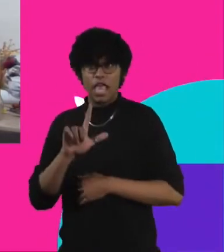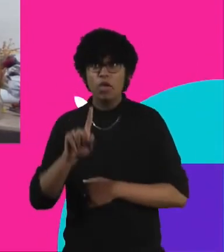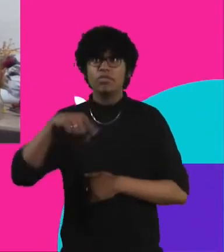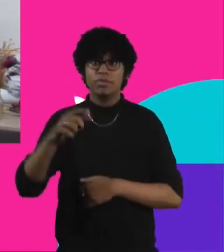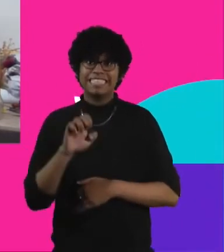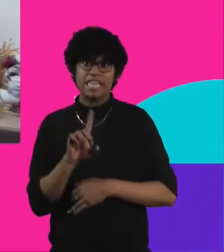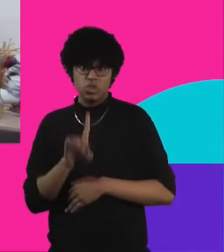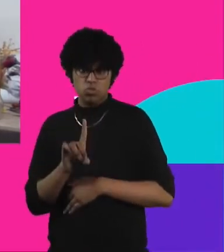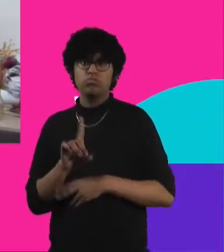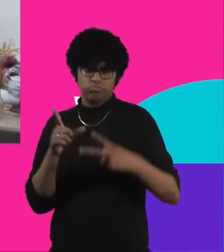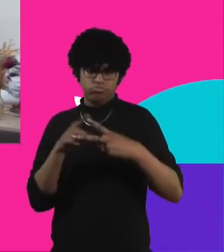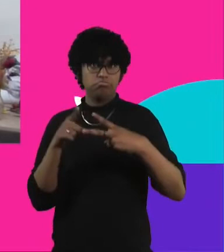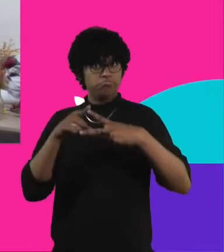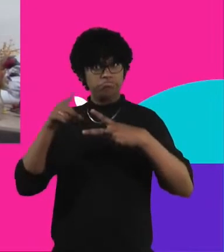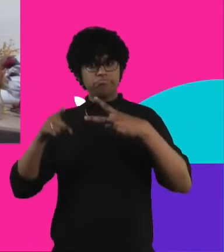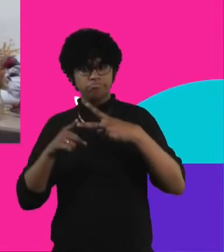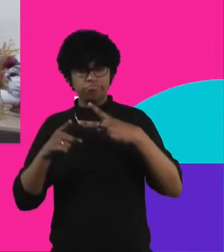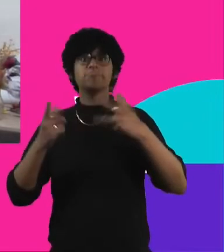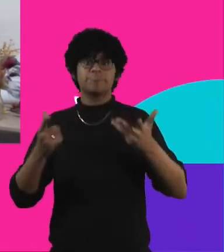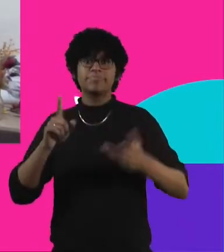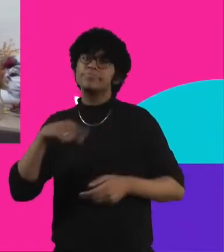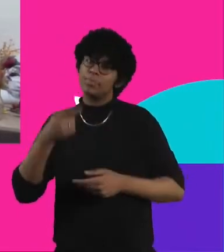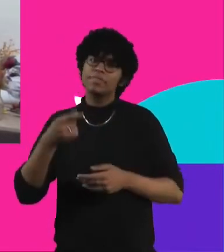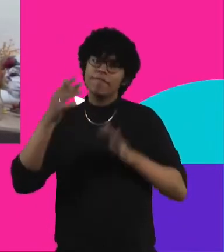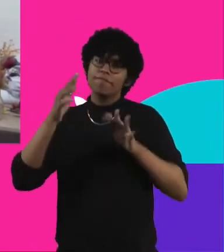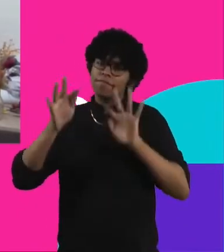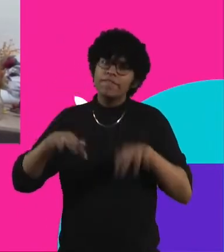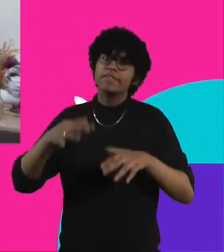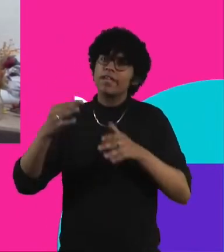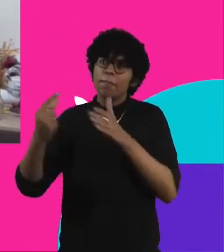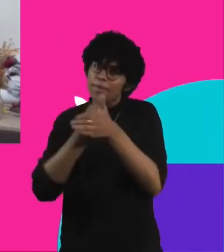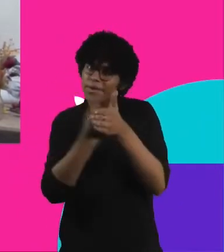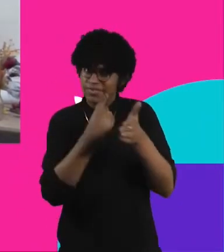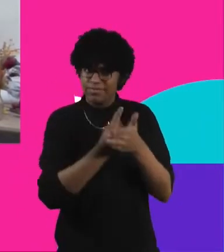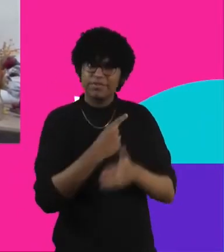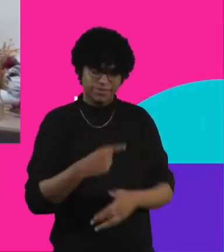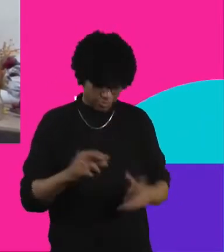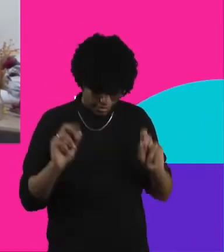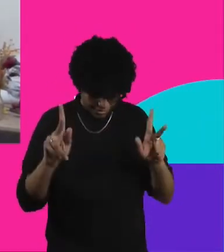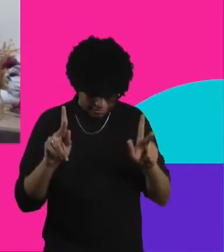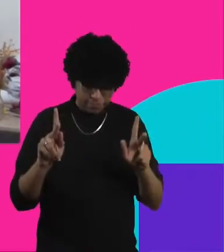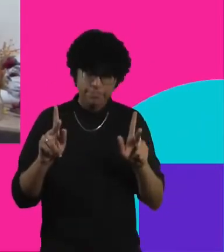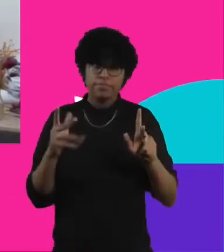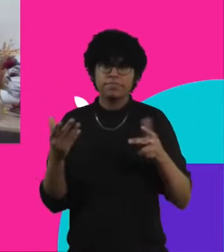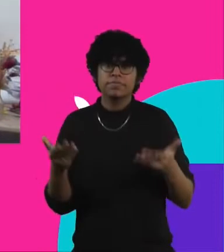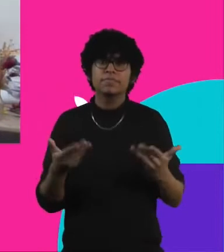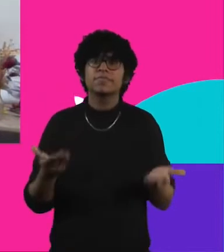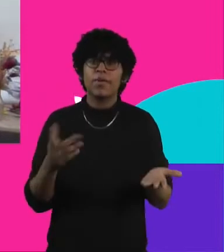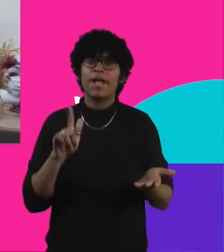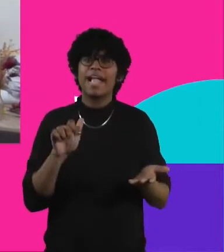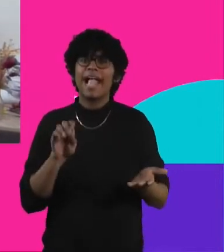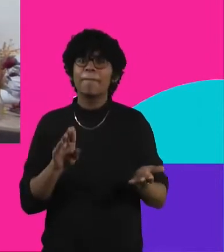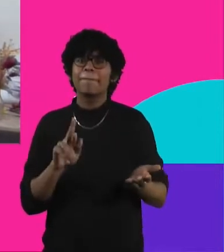fazendo a apresentação da Engie, e aí a gente vai para a parte final do painel com mais algumas perguntinhas aí, tá bom? Então, Gabriel,